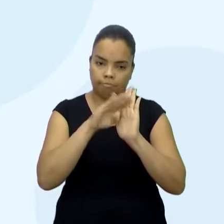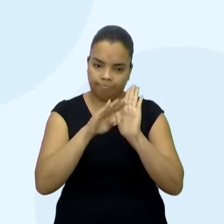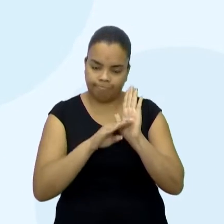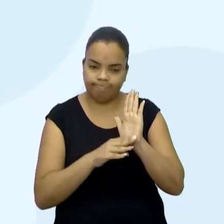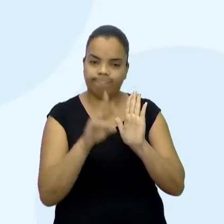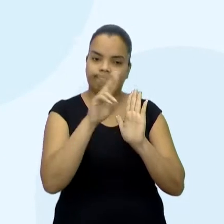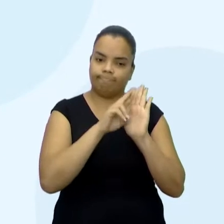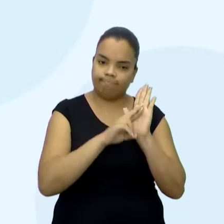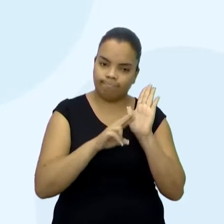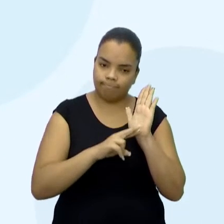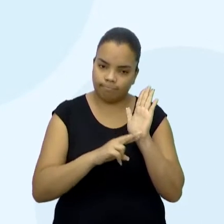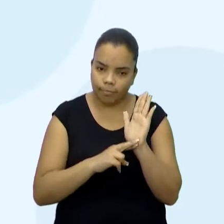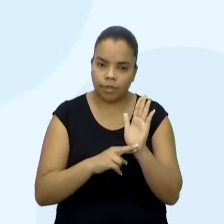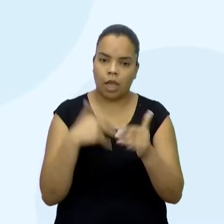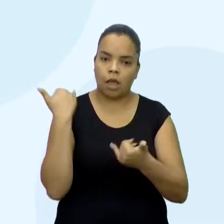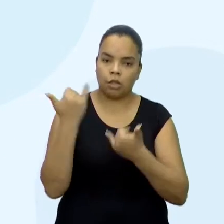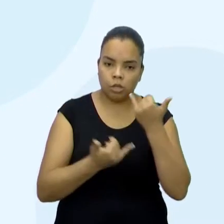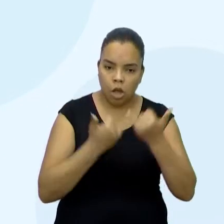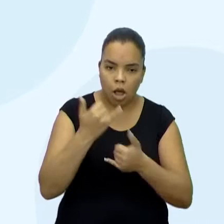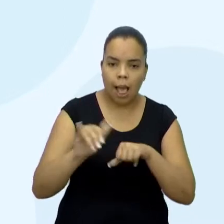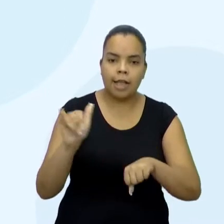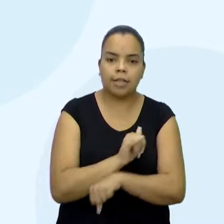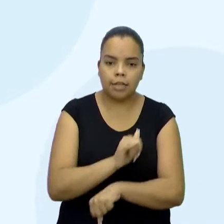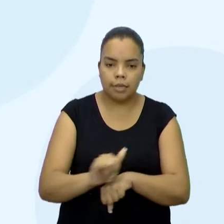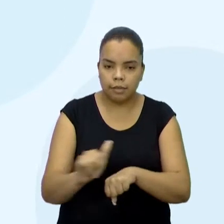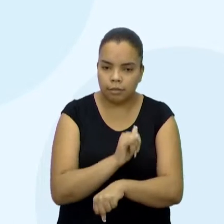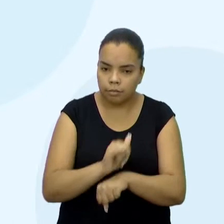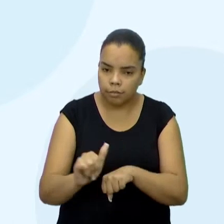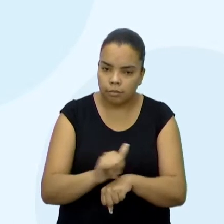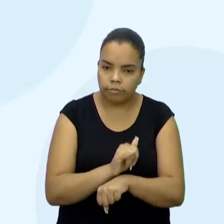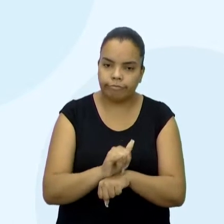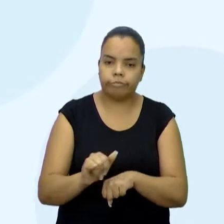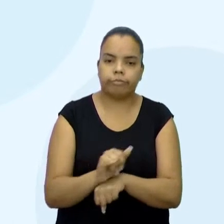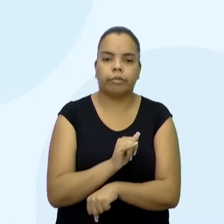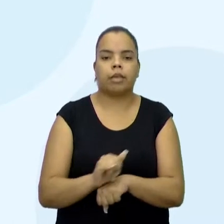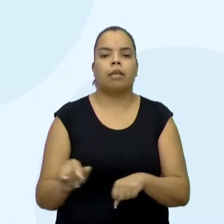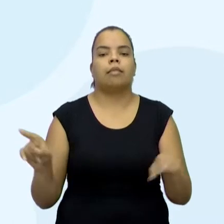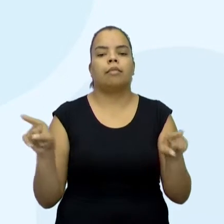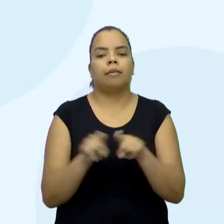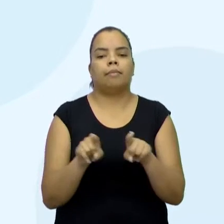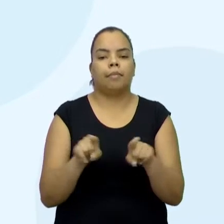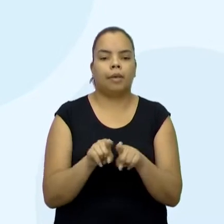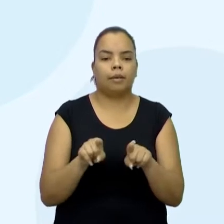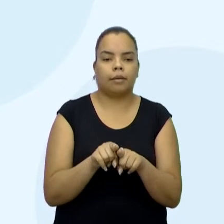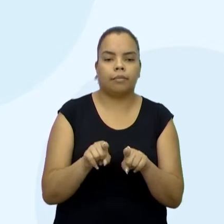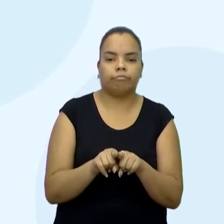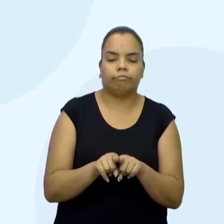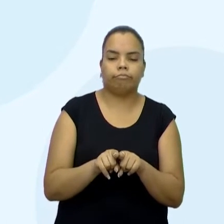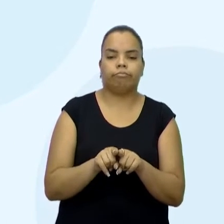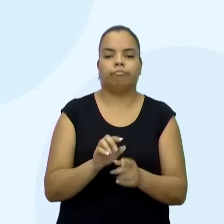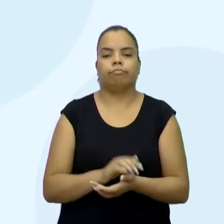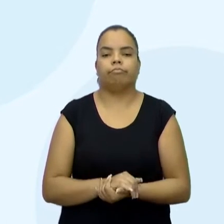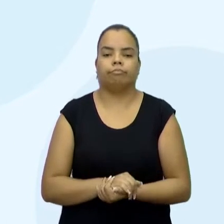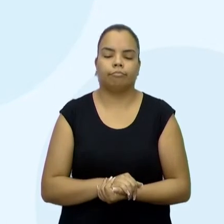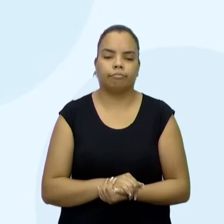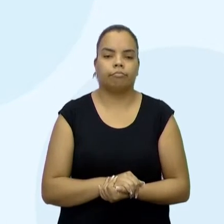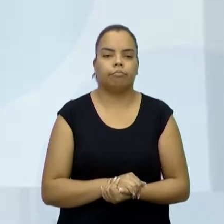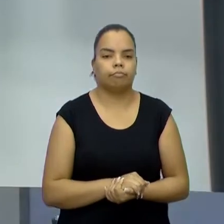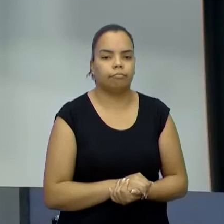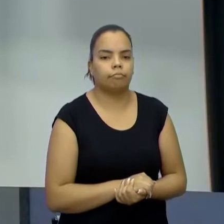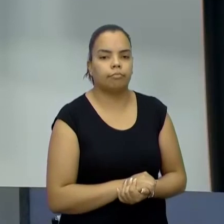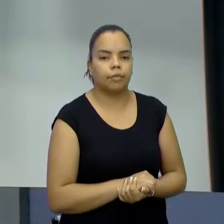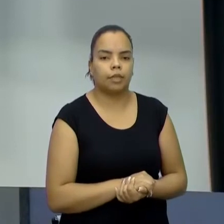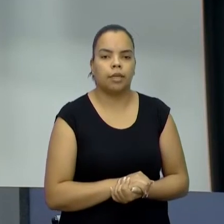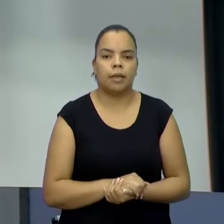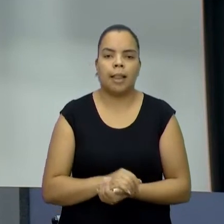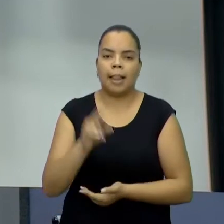fundamentos, mini-jogos, tática e técnica e do jogo propriamente dito. Lembram-se